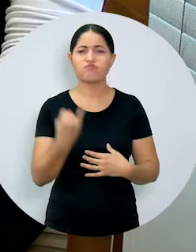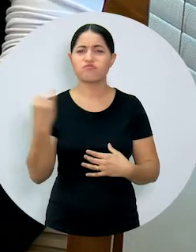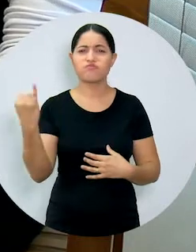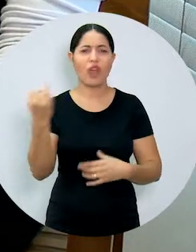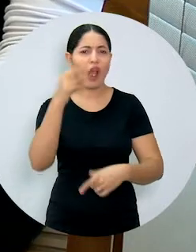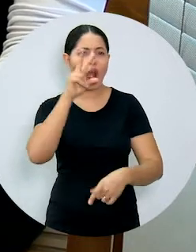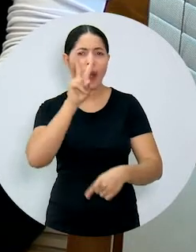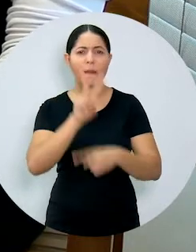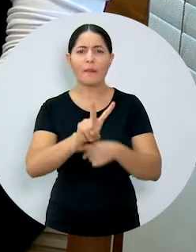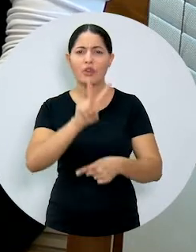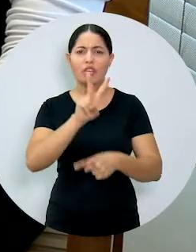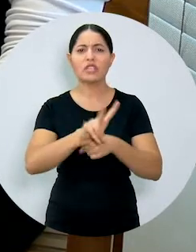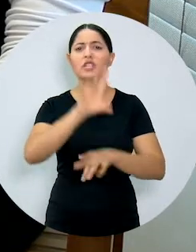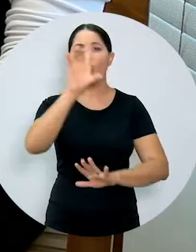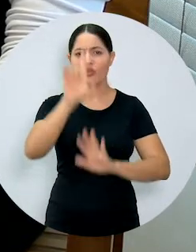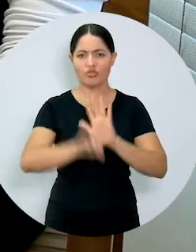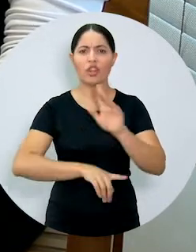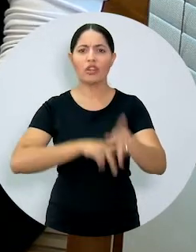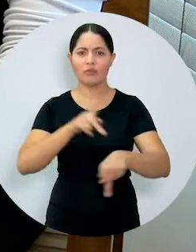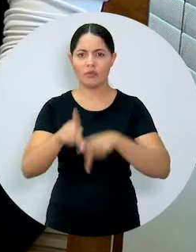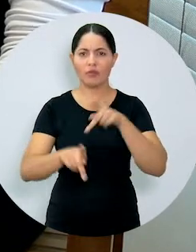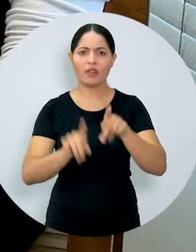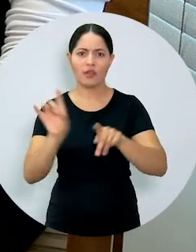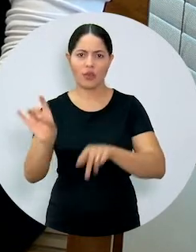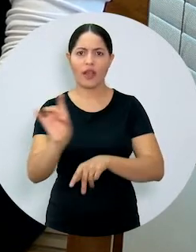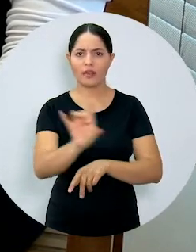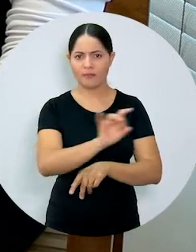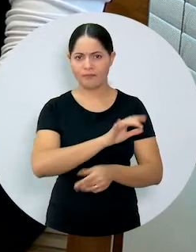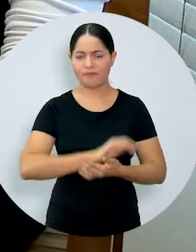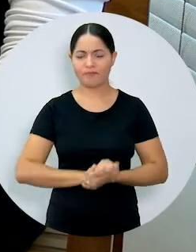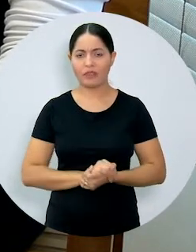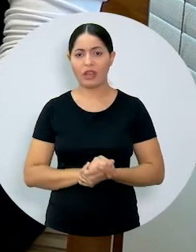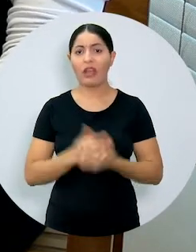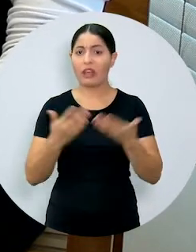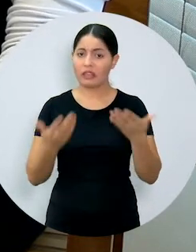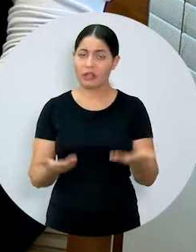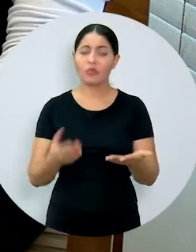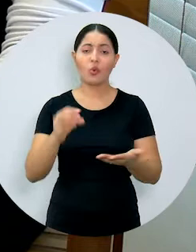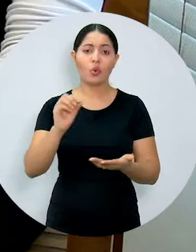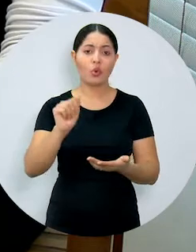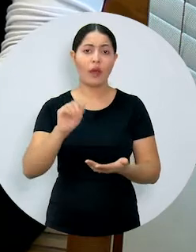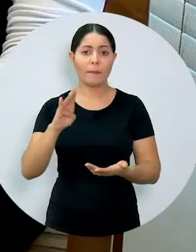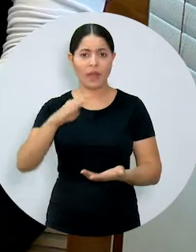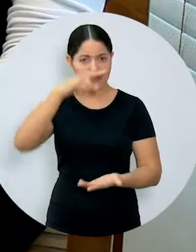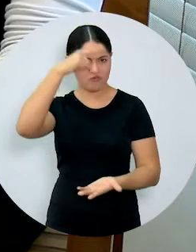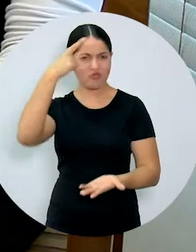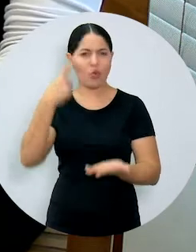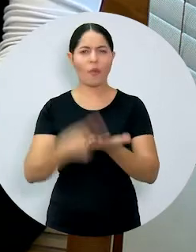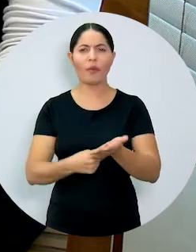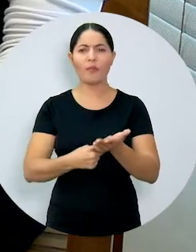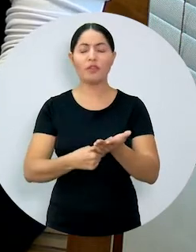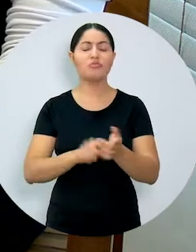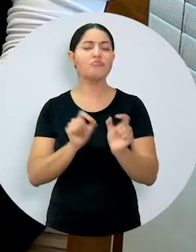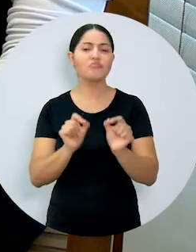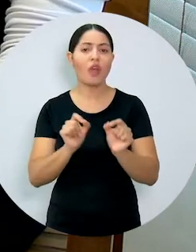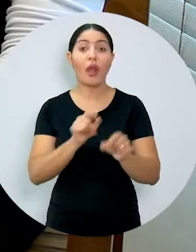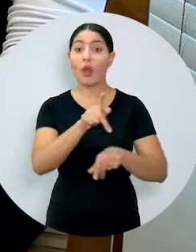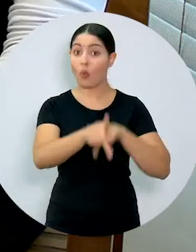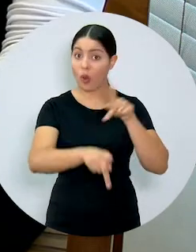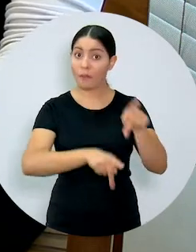a guardiã dos direitos individuais. Portanto, a Ordem tem um compromisso social,